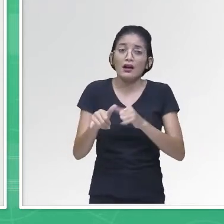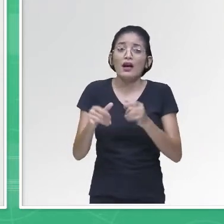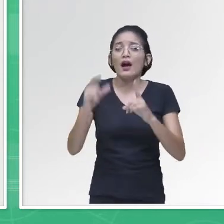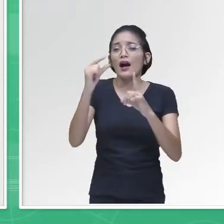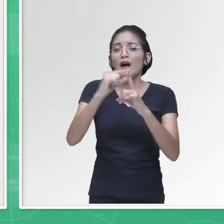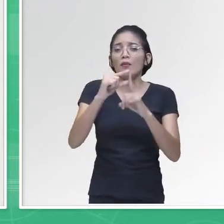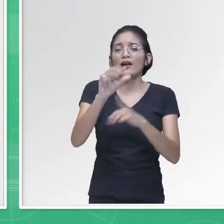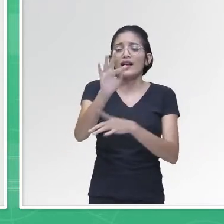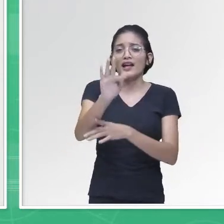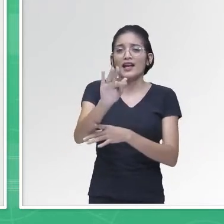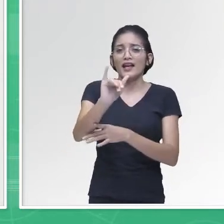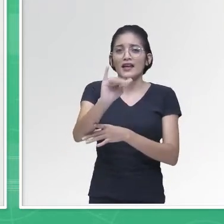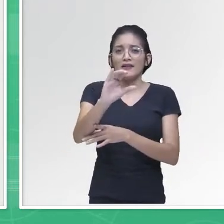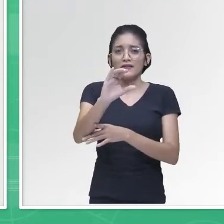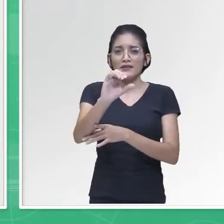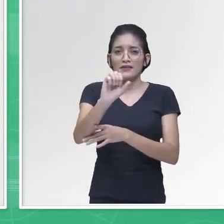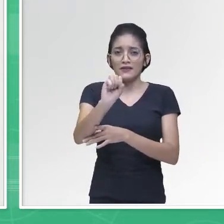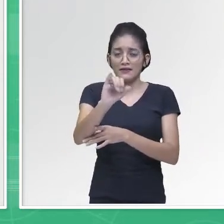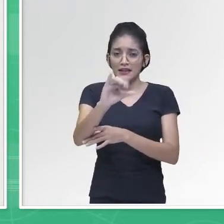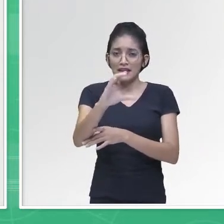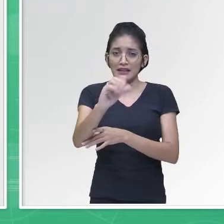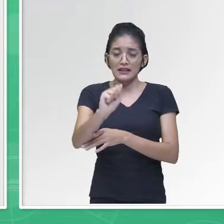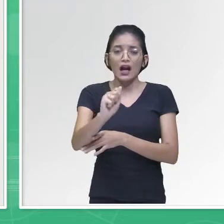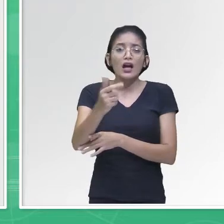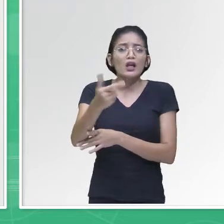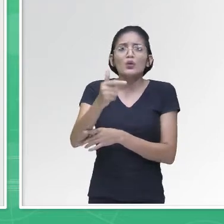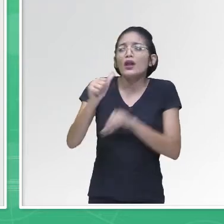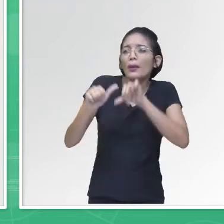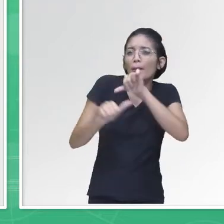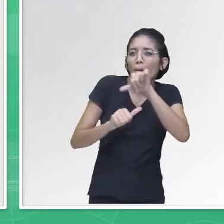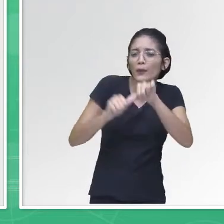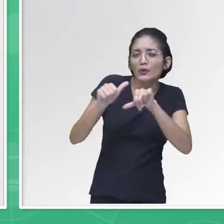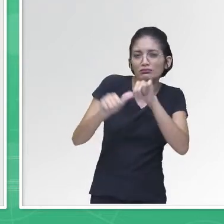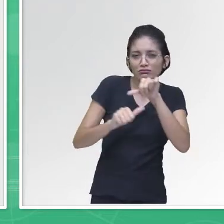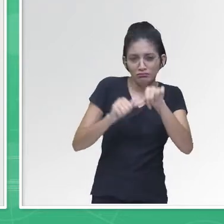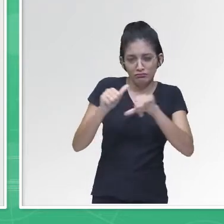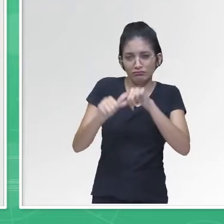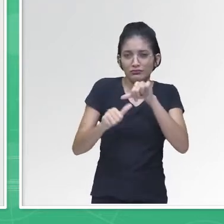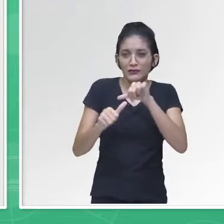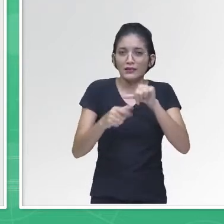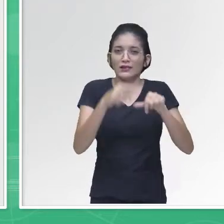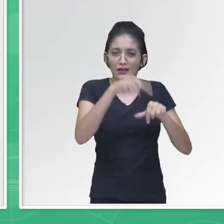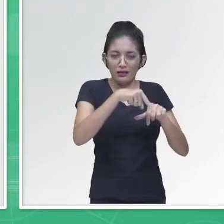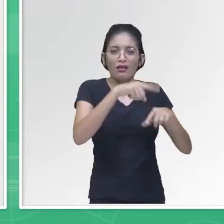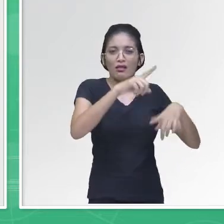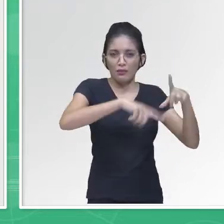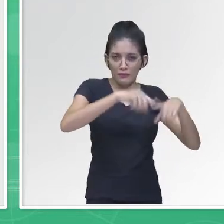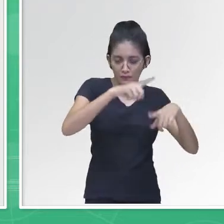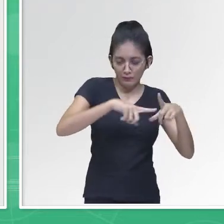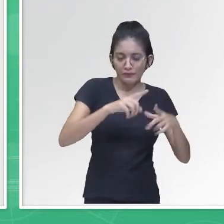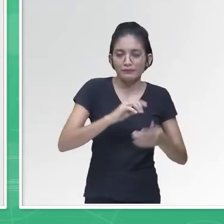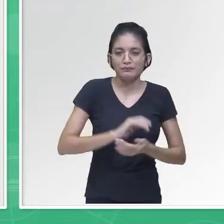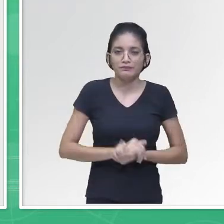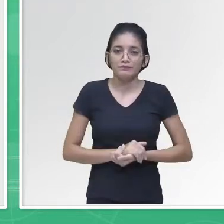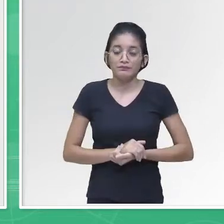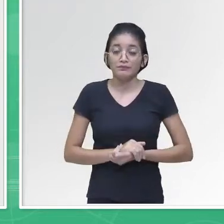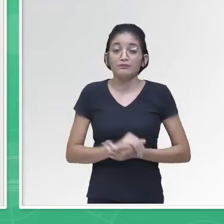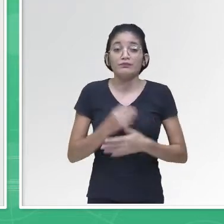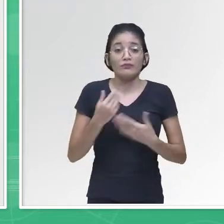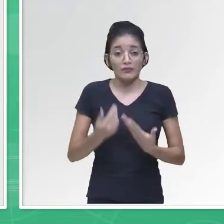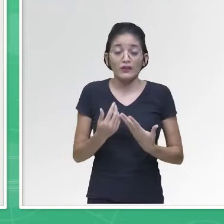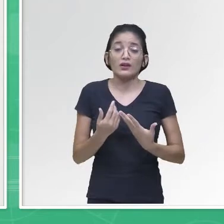física, tá? Física é quando não há alteração na composição da matéria, tá? O